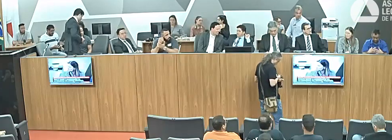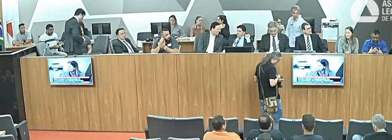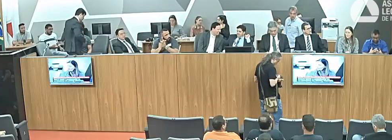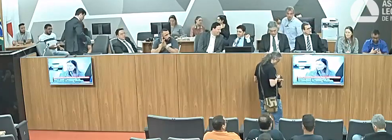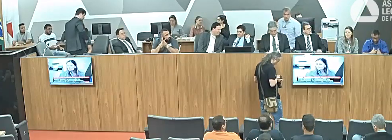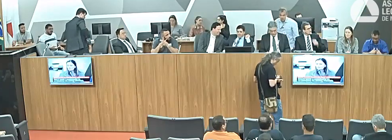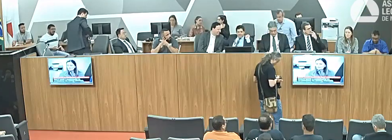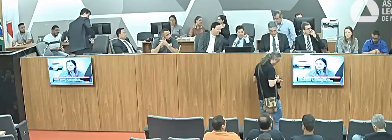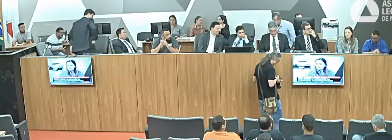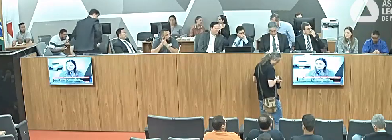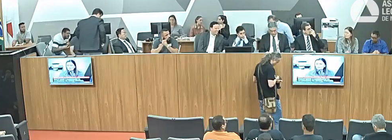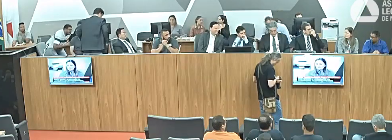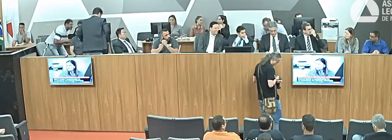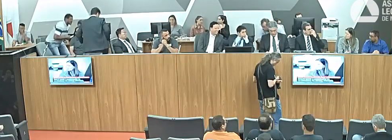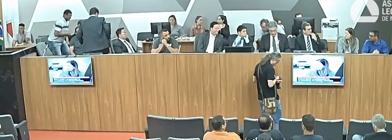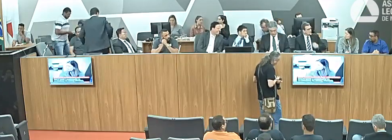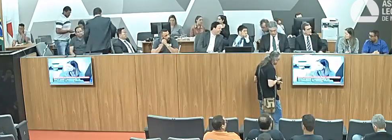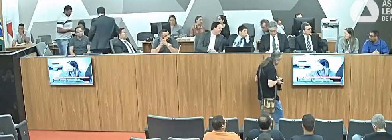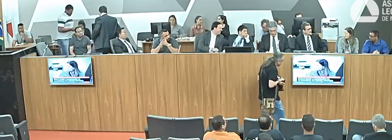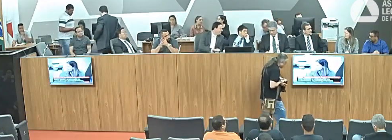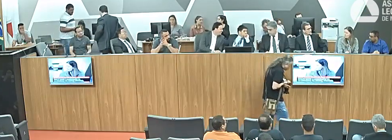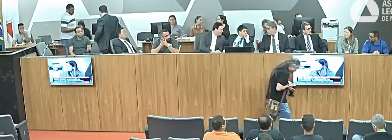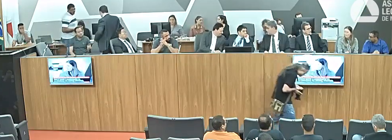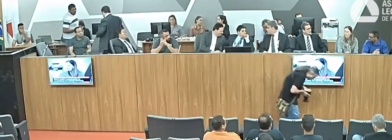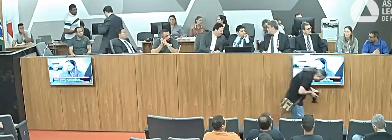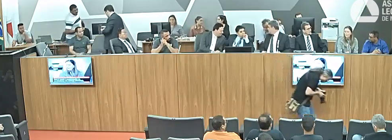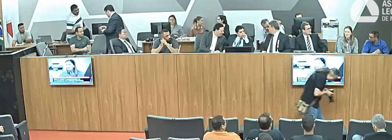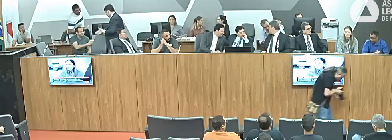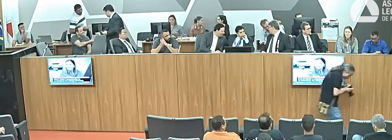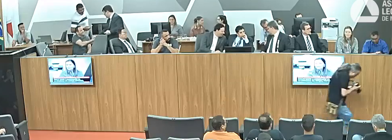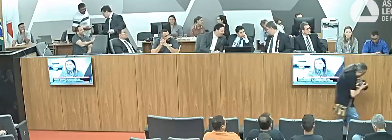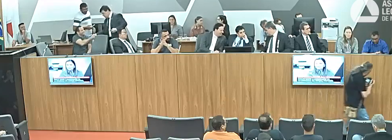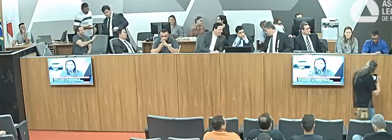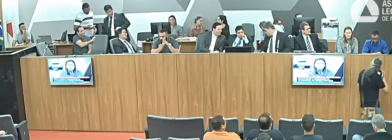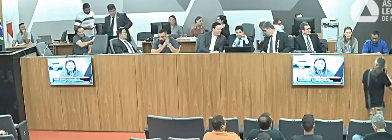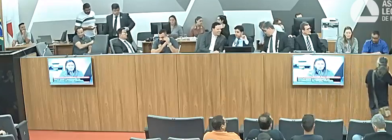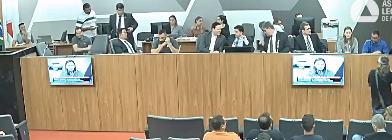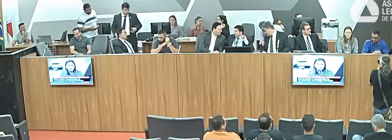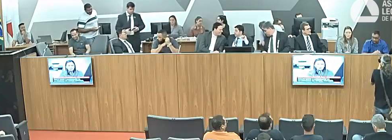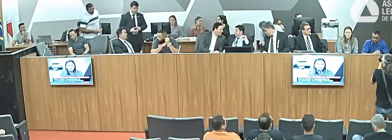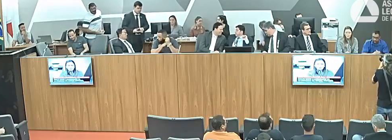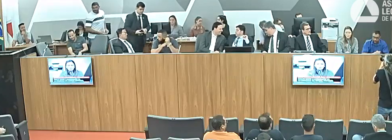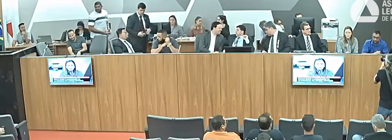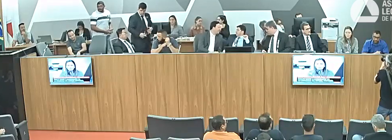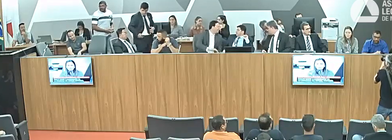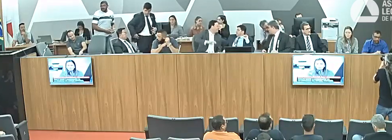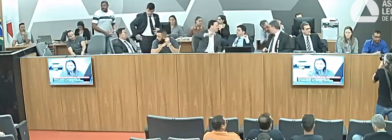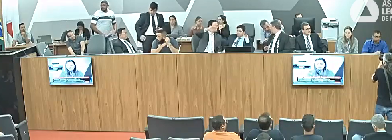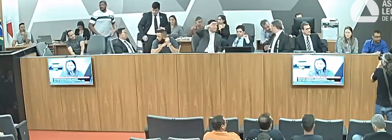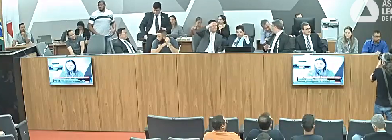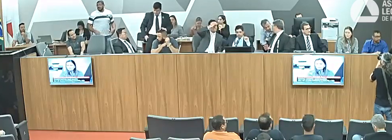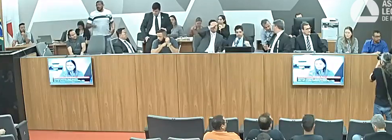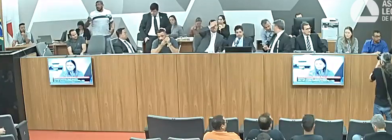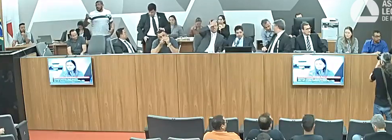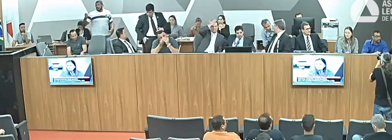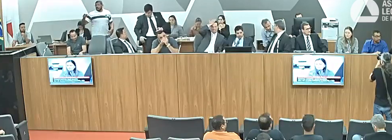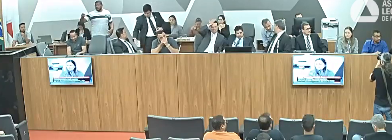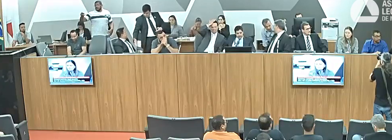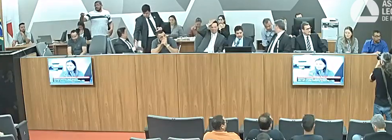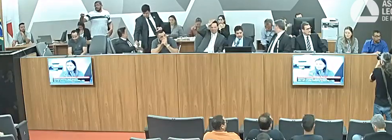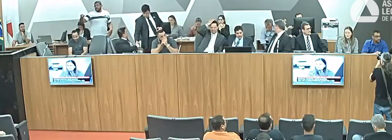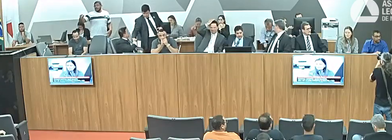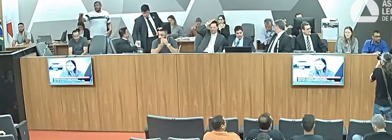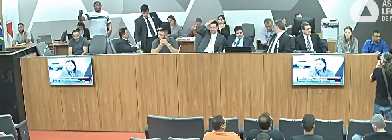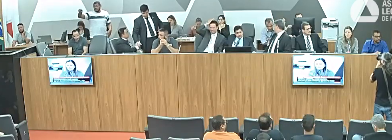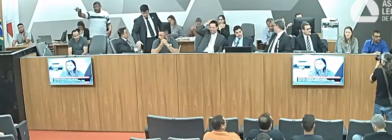deputado sargento rodrigues complementou da mesa é não vou me alongar muito o deputado bem disse nem na